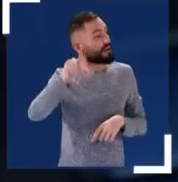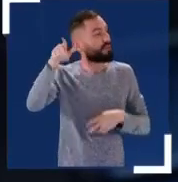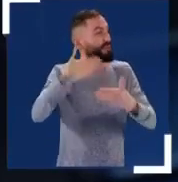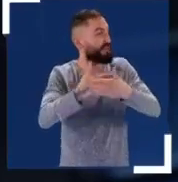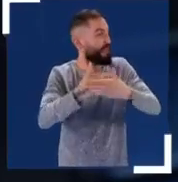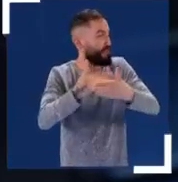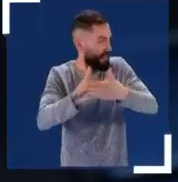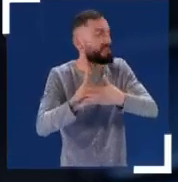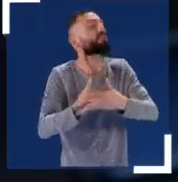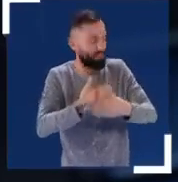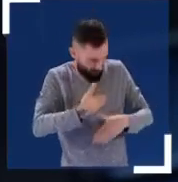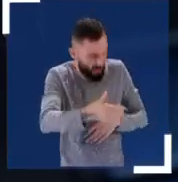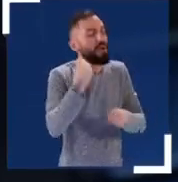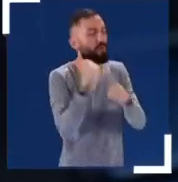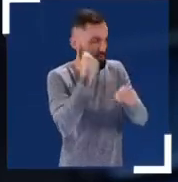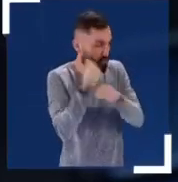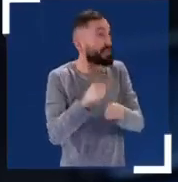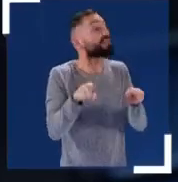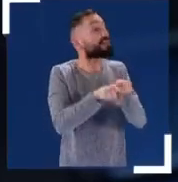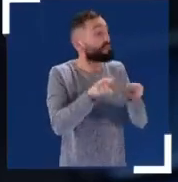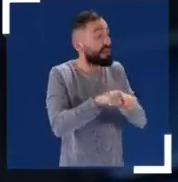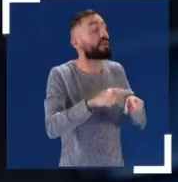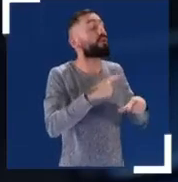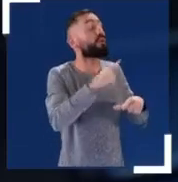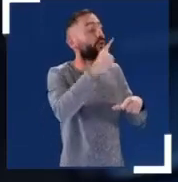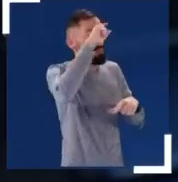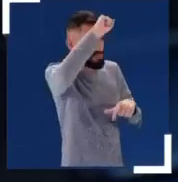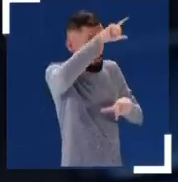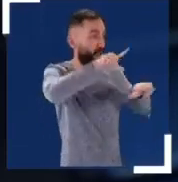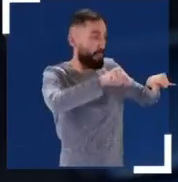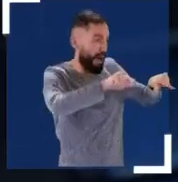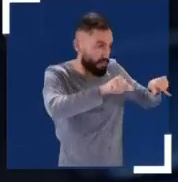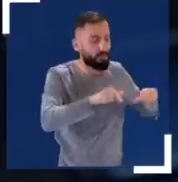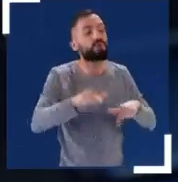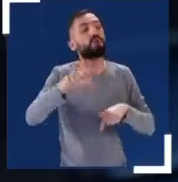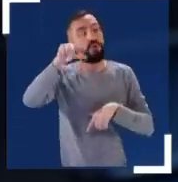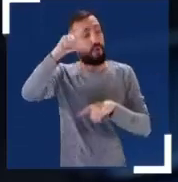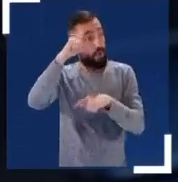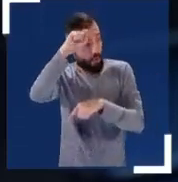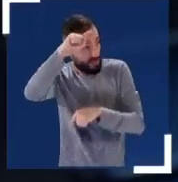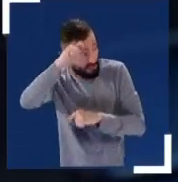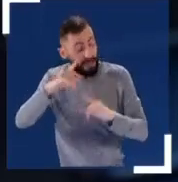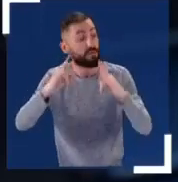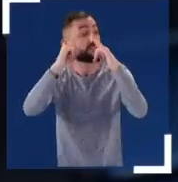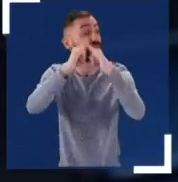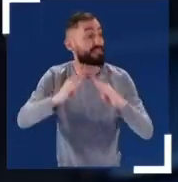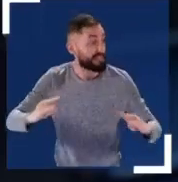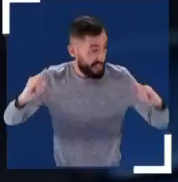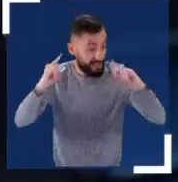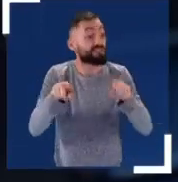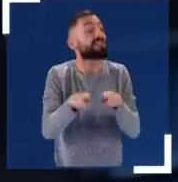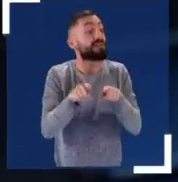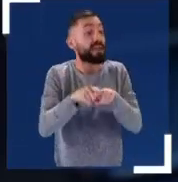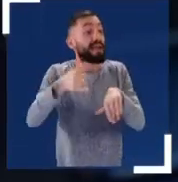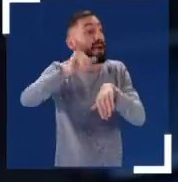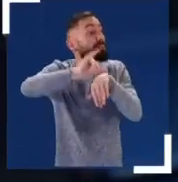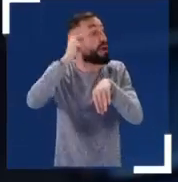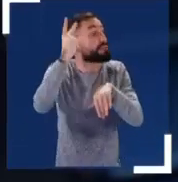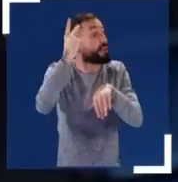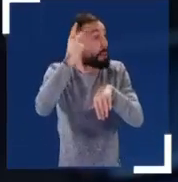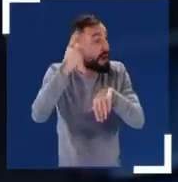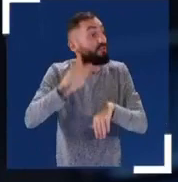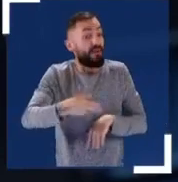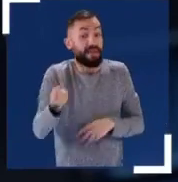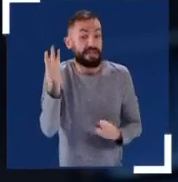Preto, fazer o Hospital de Bauru, fazer o hospital em São Vicente, 2 na capital de São Paulo, novos. Eu acho que tudo